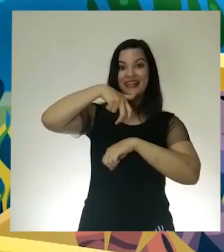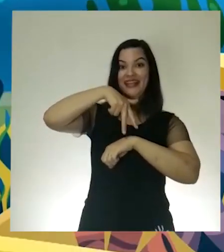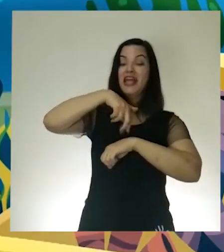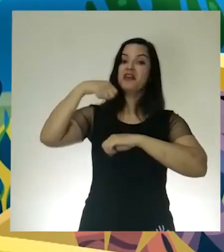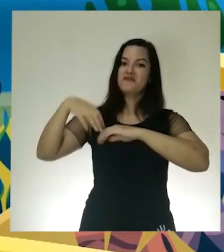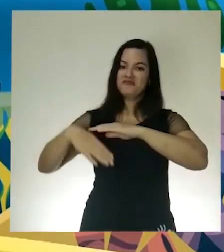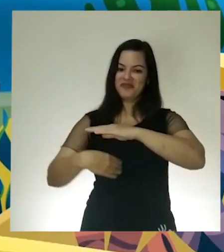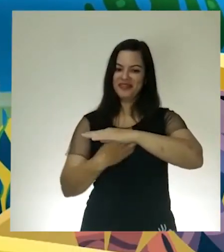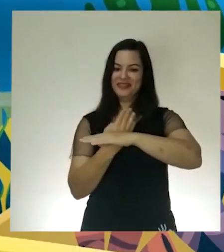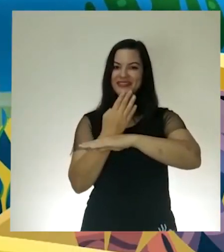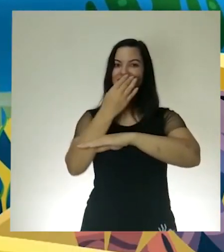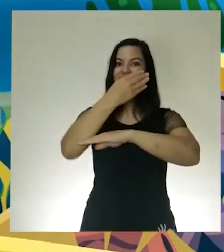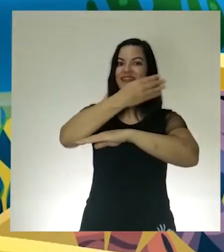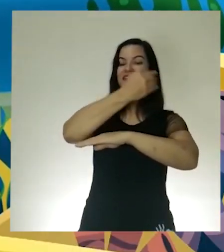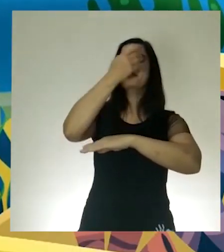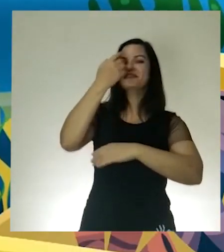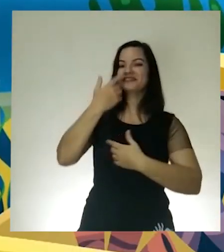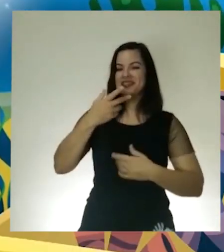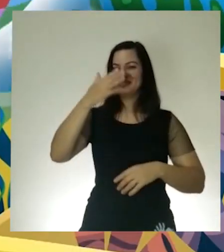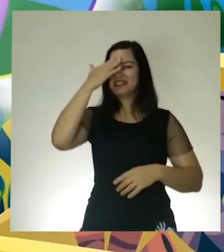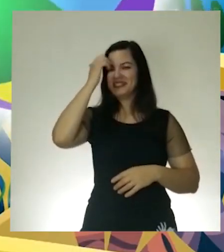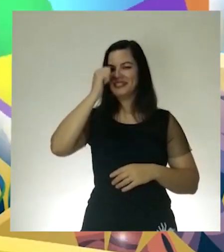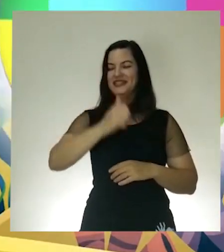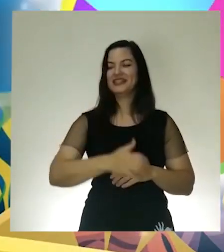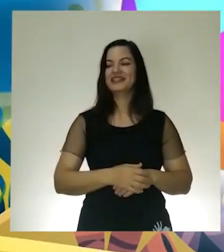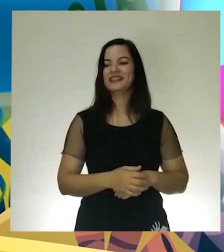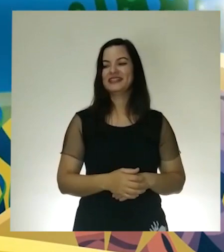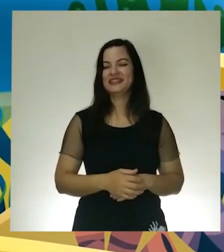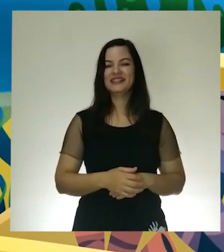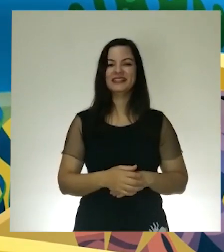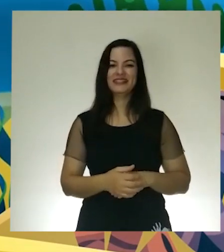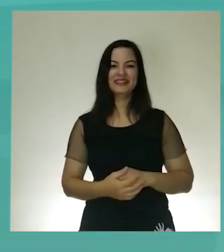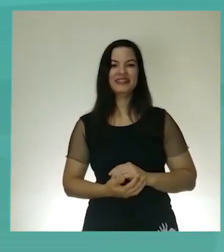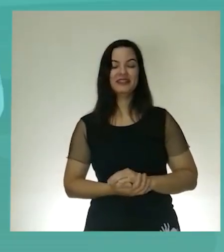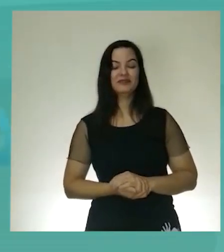Peixe, peixe, peixe, peixe, peixe, peixonauta.